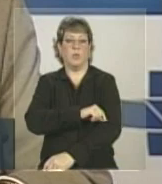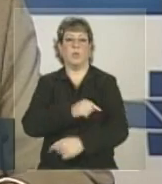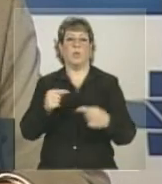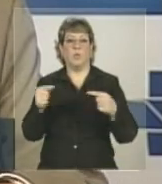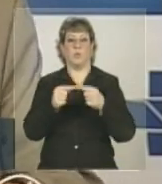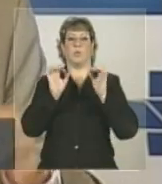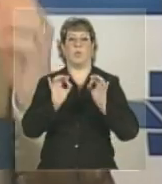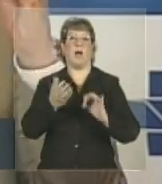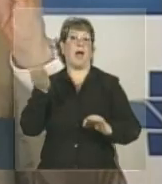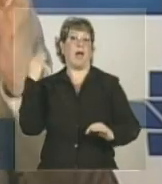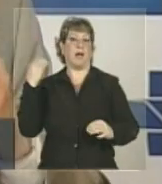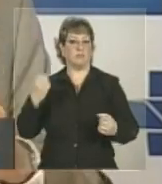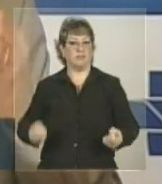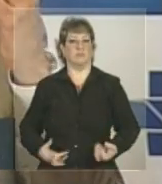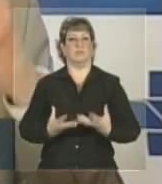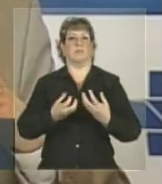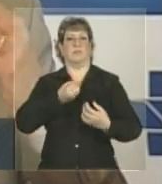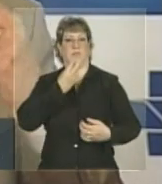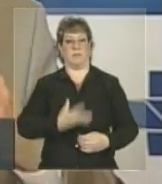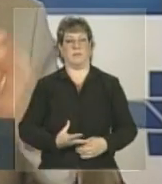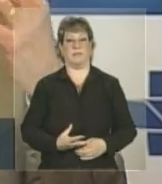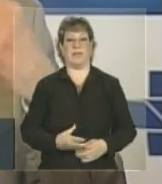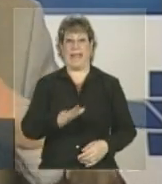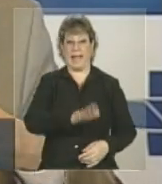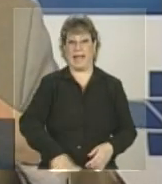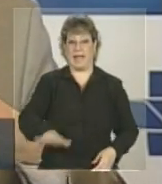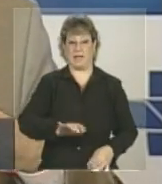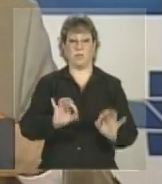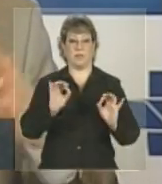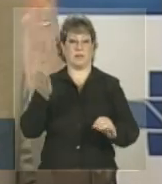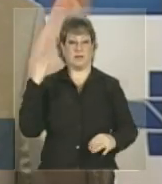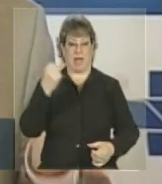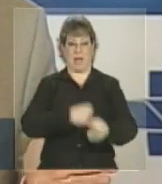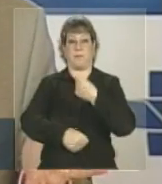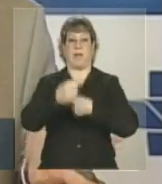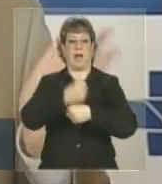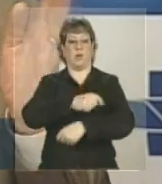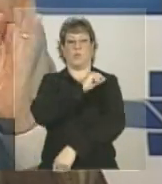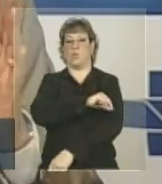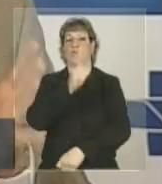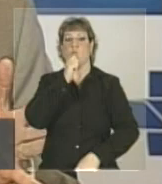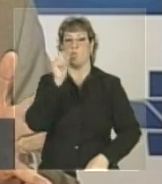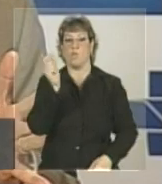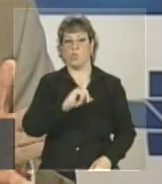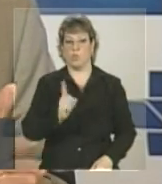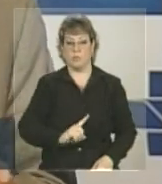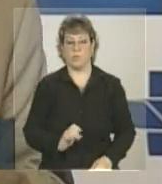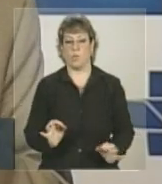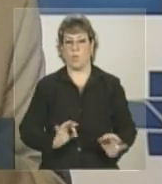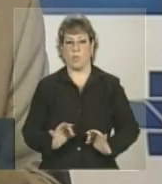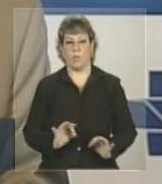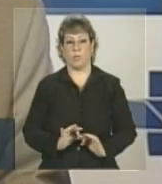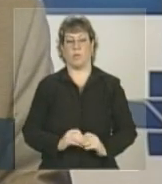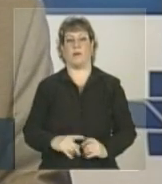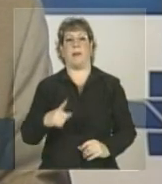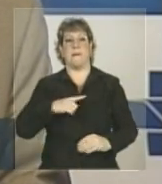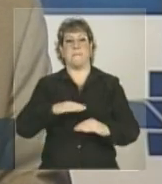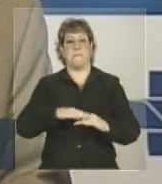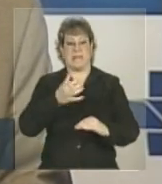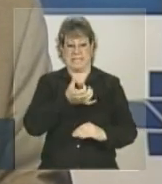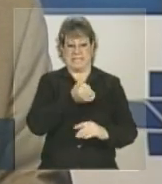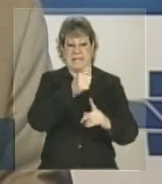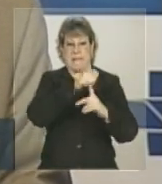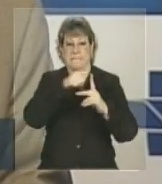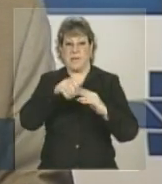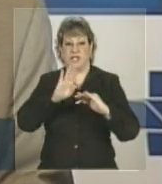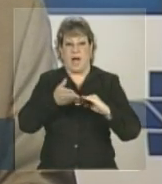resposta imunológica que já está. Então, criança que não foi vacinada em 2011, maior de 6 meses, menor de 2 anos, toma a primeira